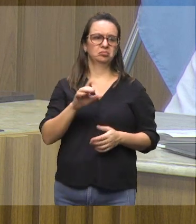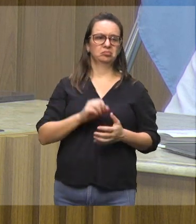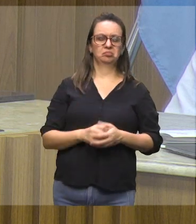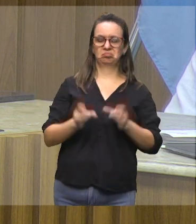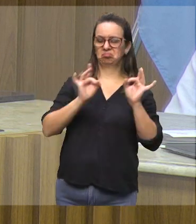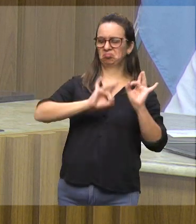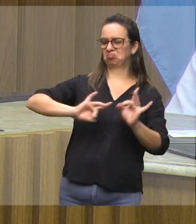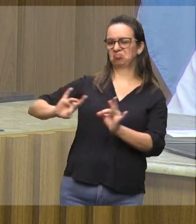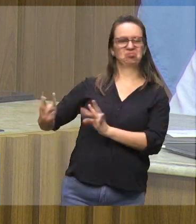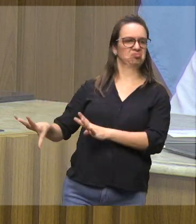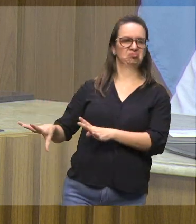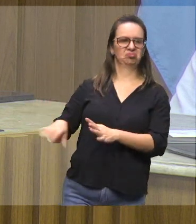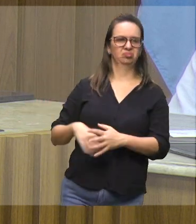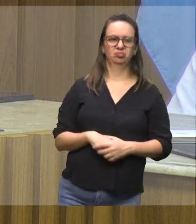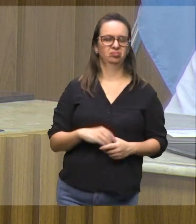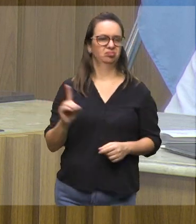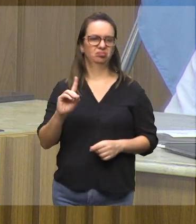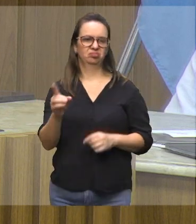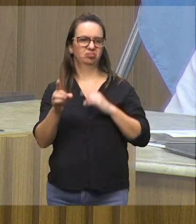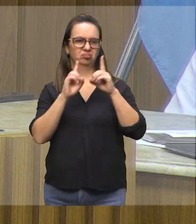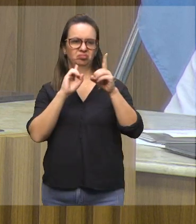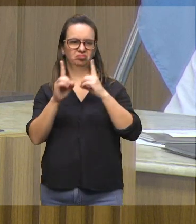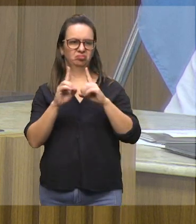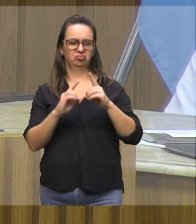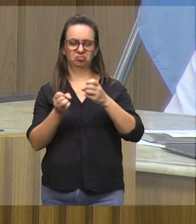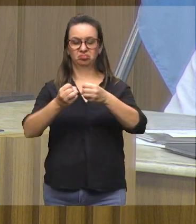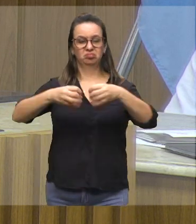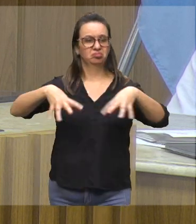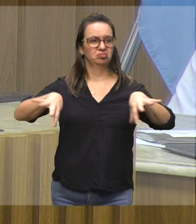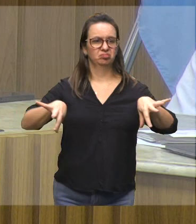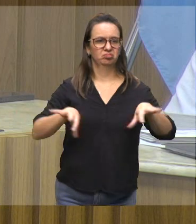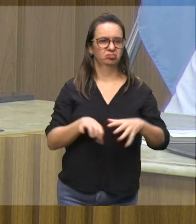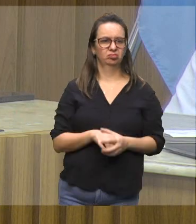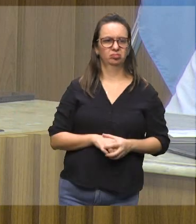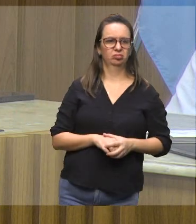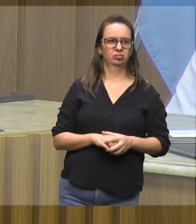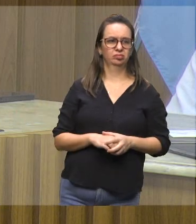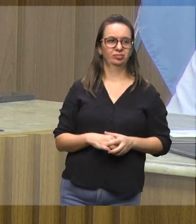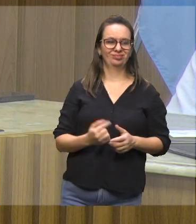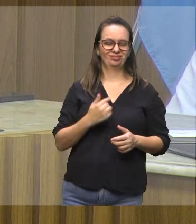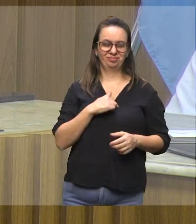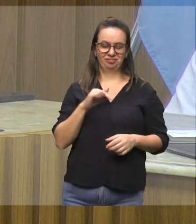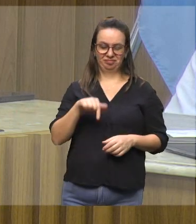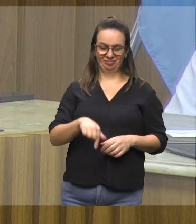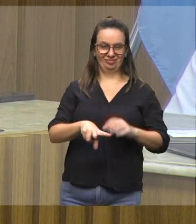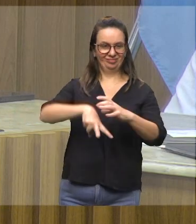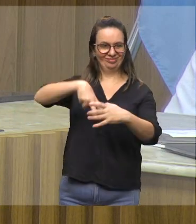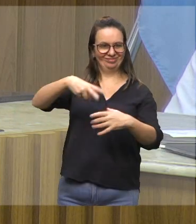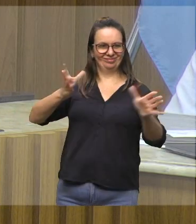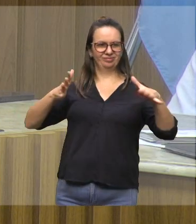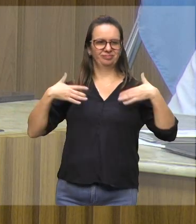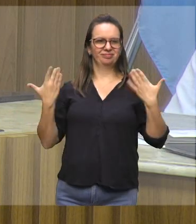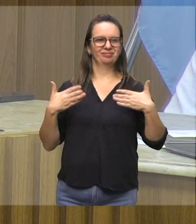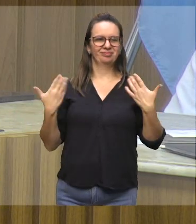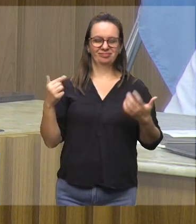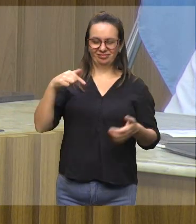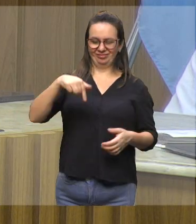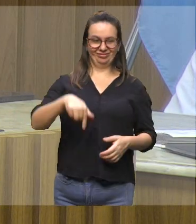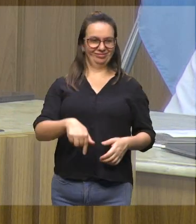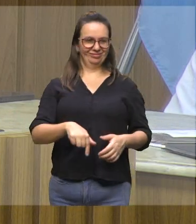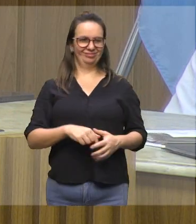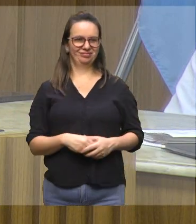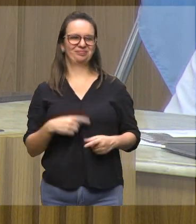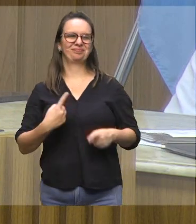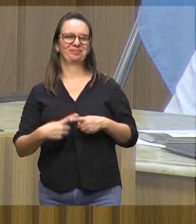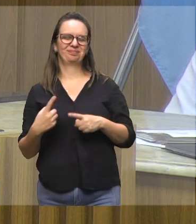cima e eles não querem mais discutir essas contas. E a minha satisfação de subir aqui nessa tribuna vem porque a gente apanhou